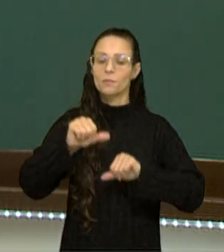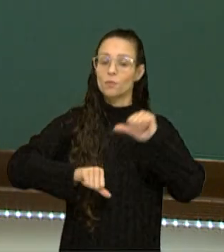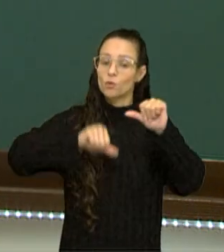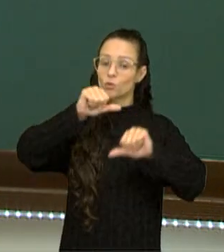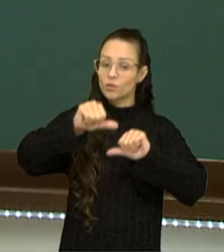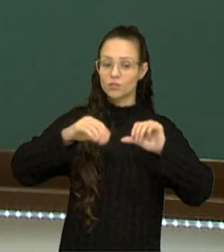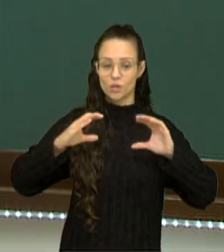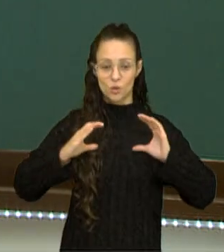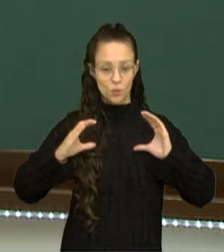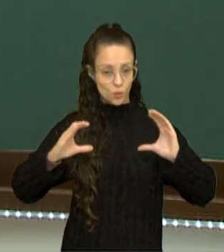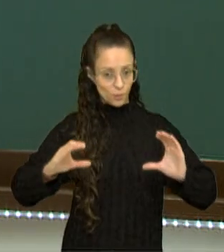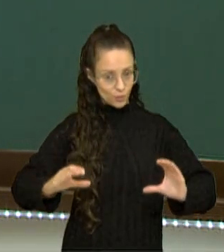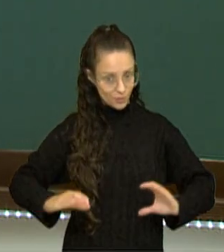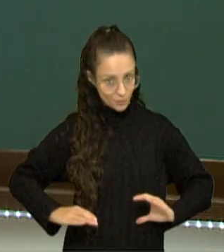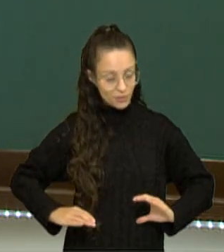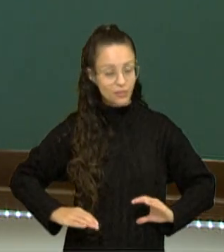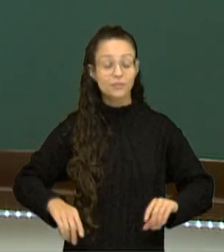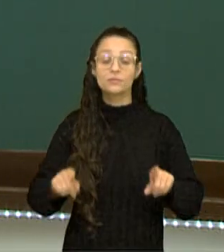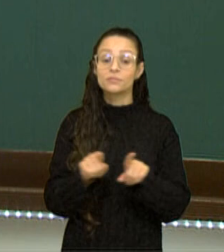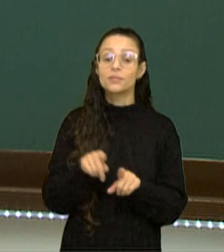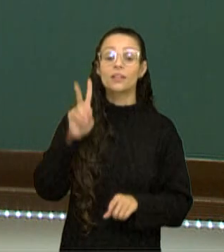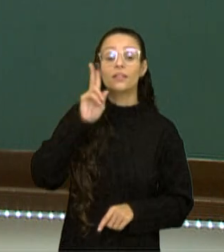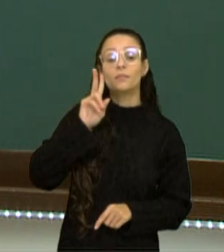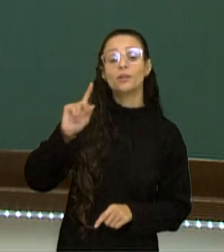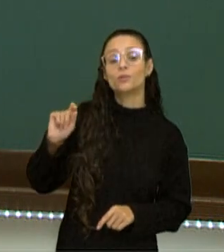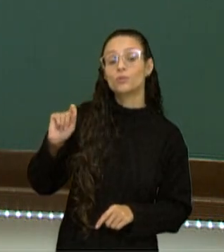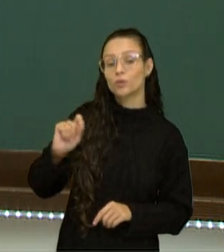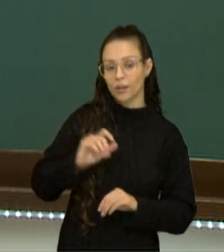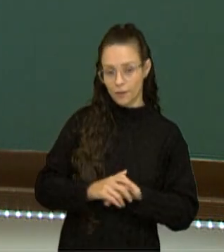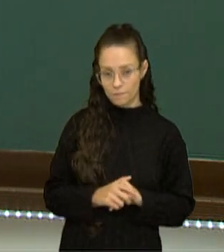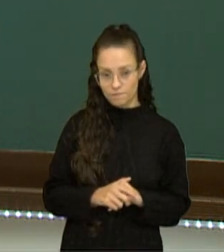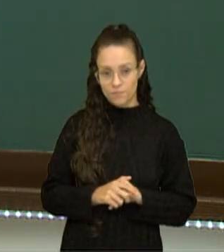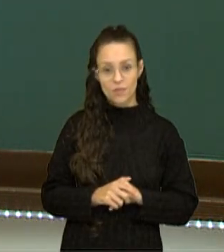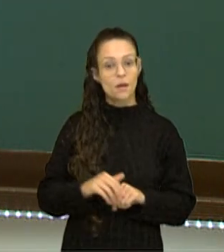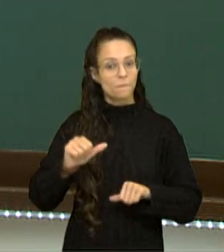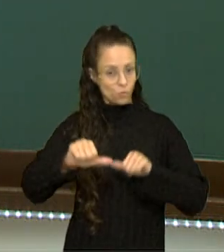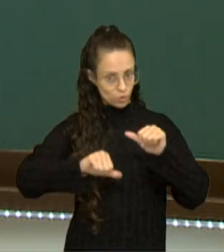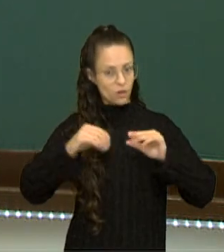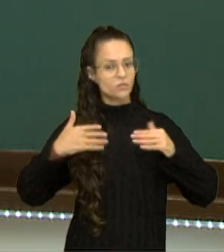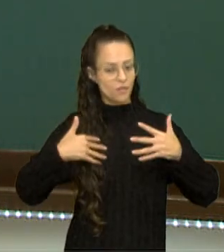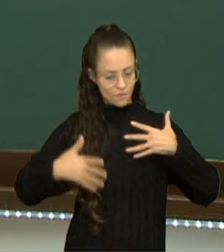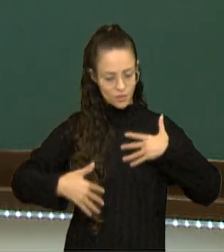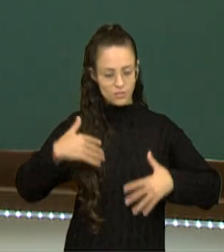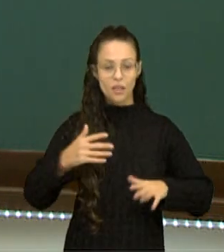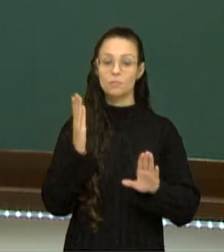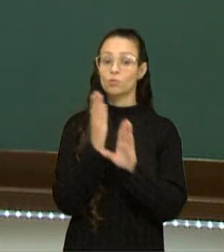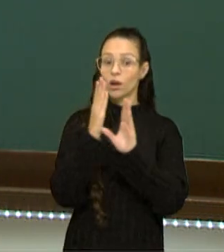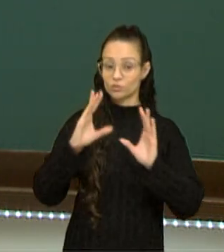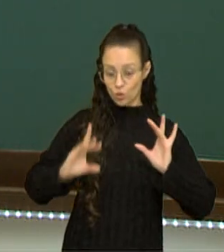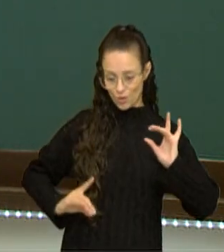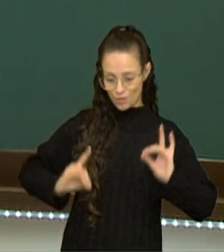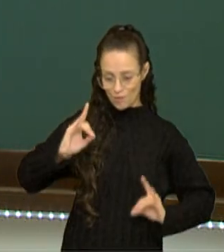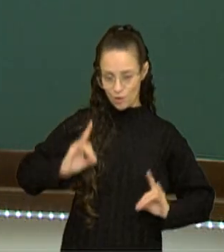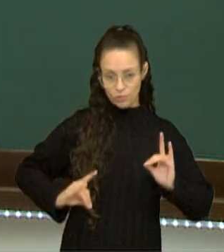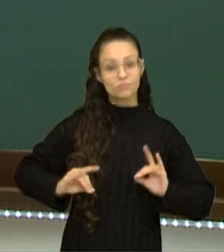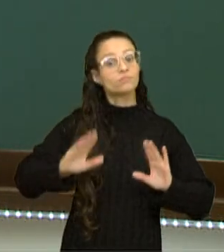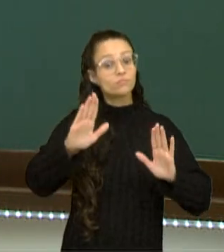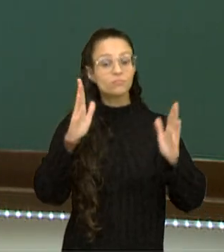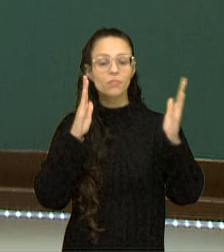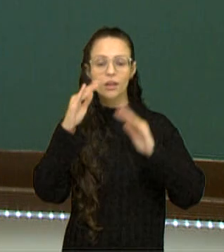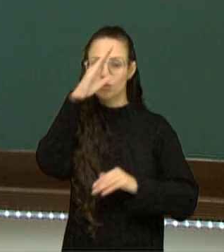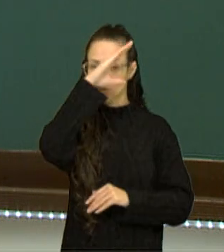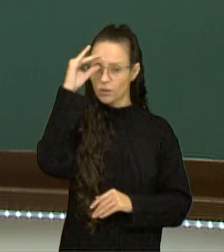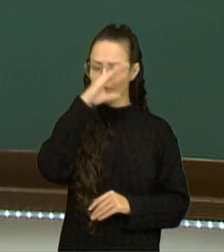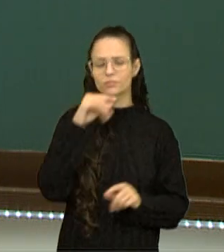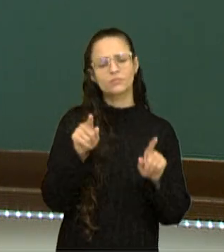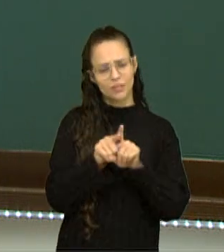mudanças comportamentais, lembrando que, além de mudança física promovida por hormônios, na adolescência também